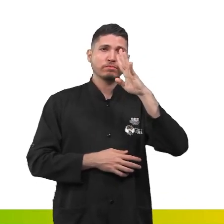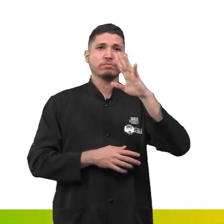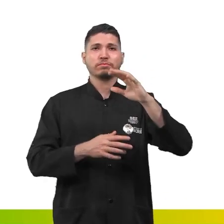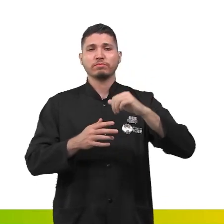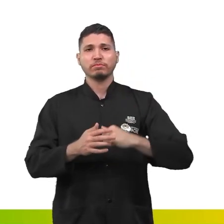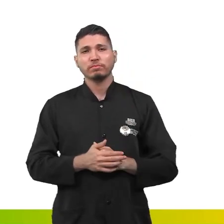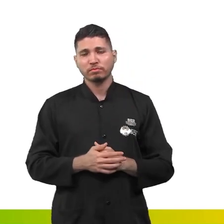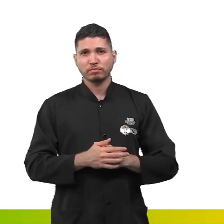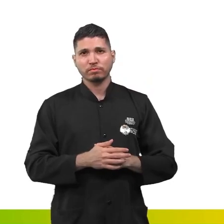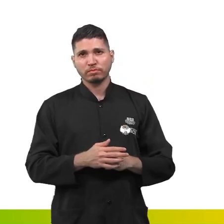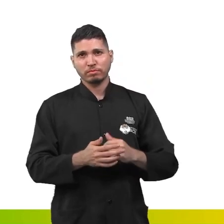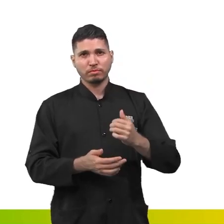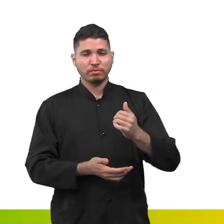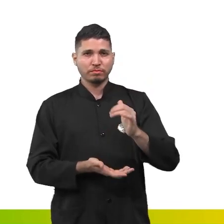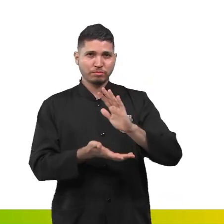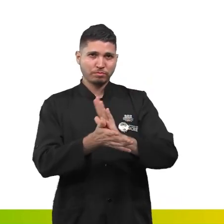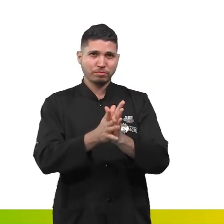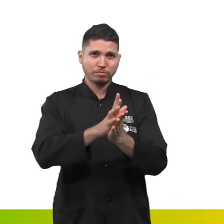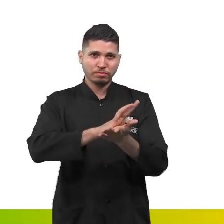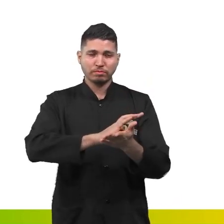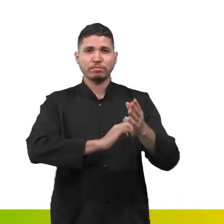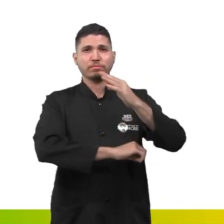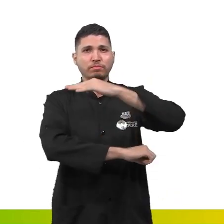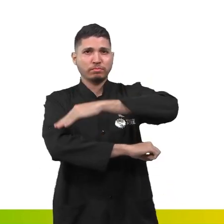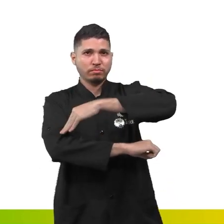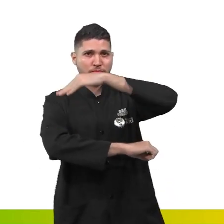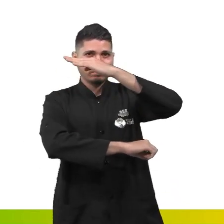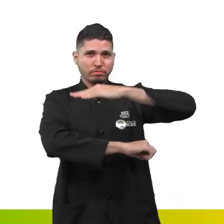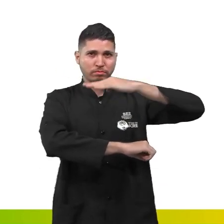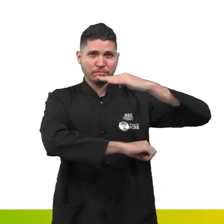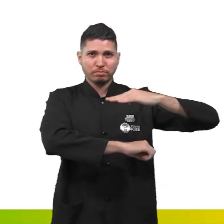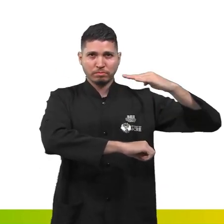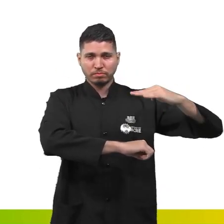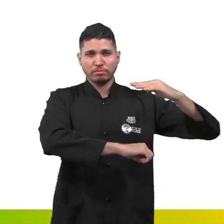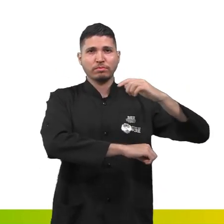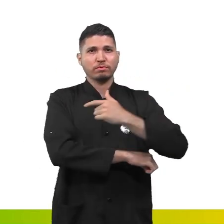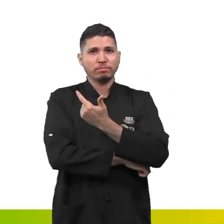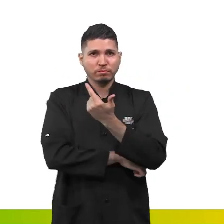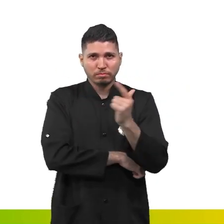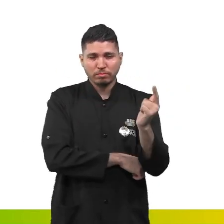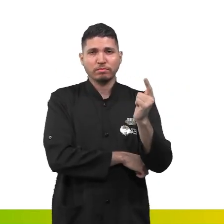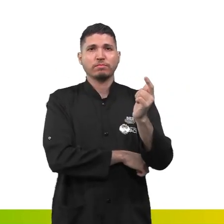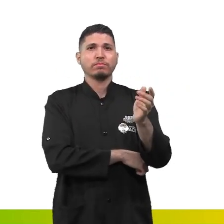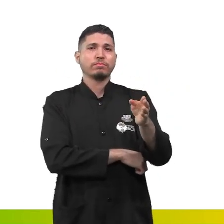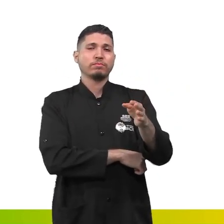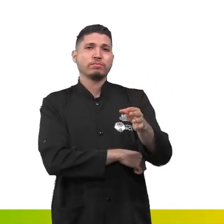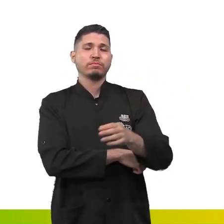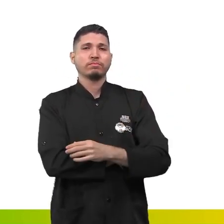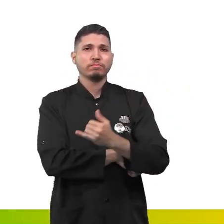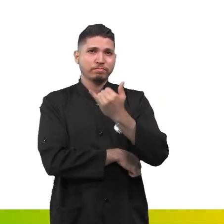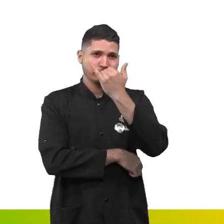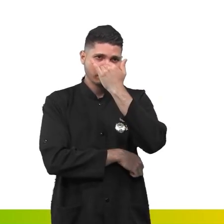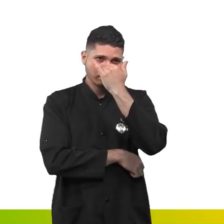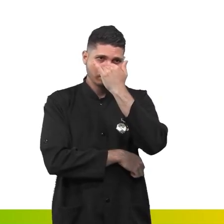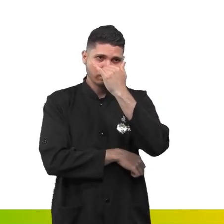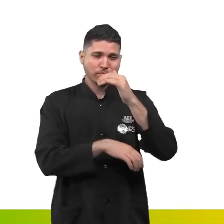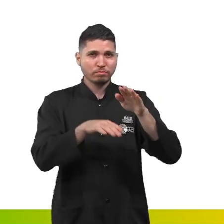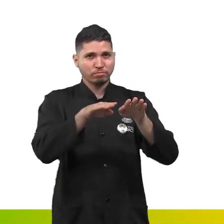de Brumadinho em 19. É uma tragédia, gente. Outra barragem, né? O rompimento de uma